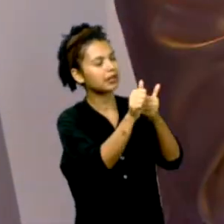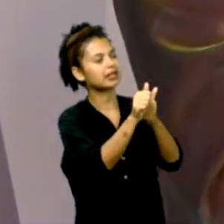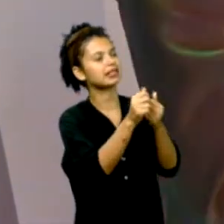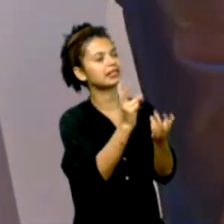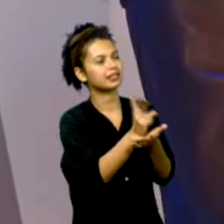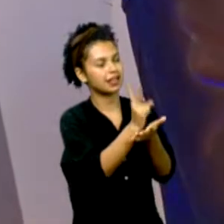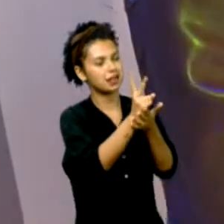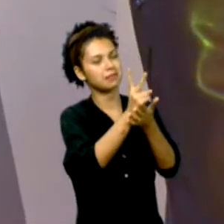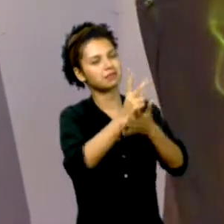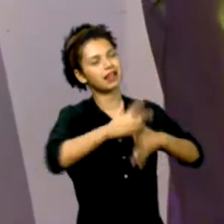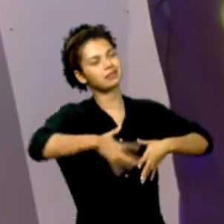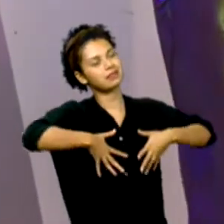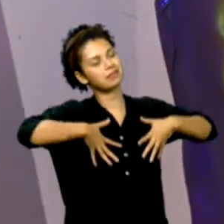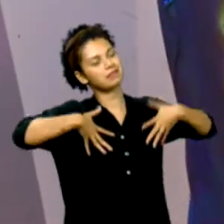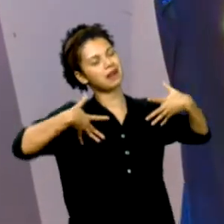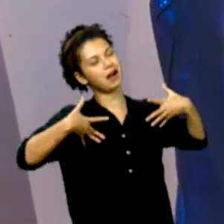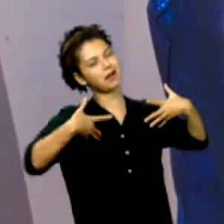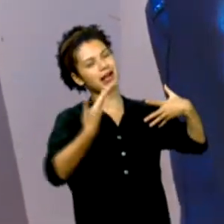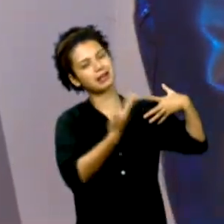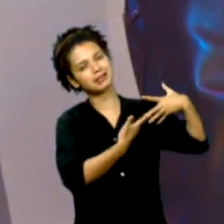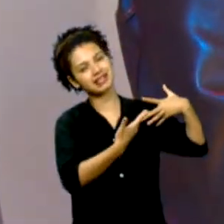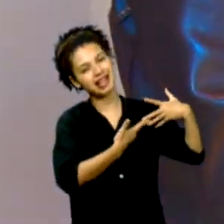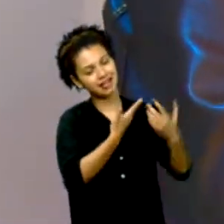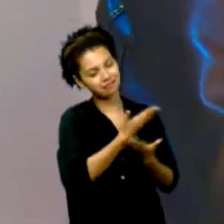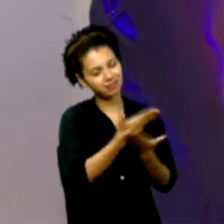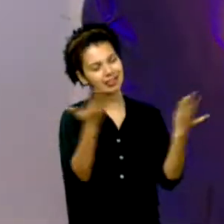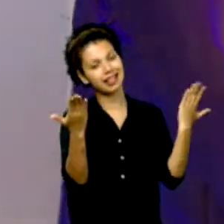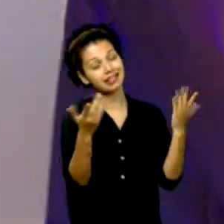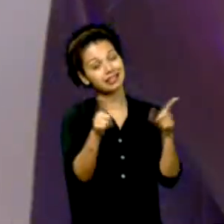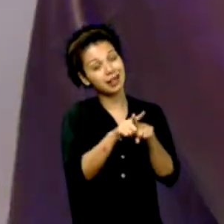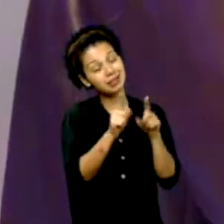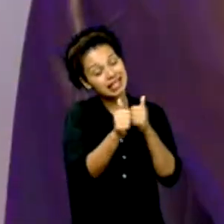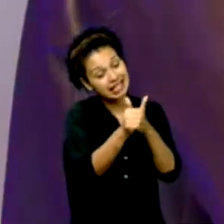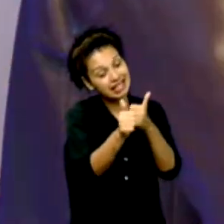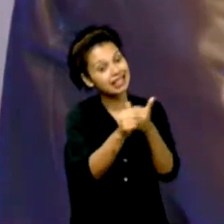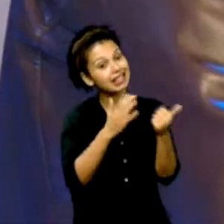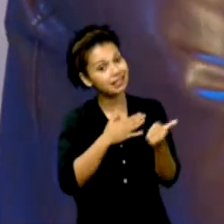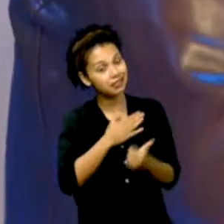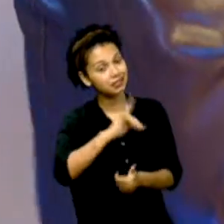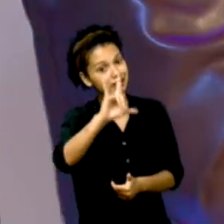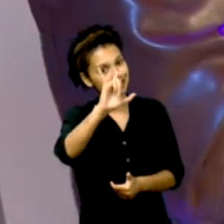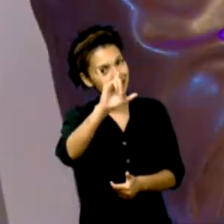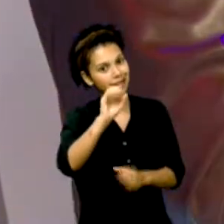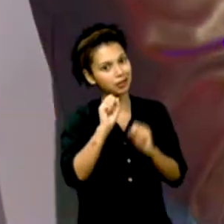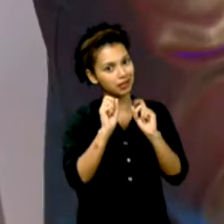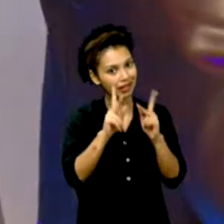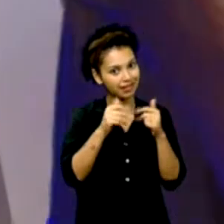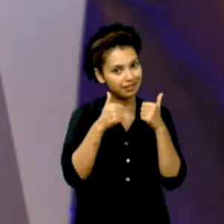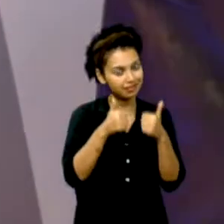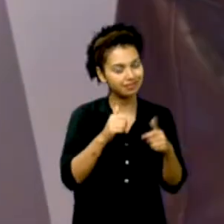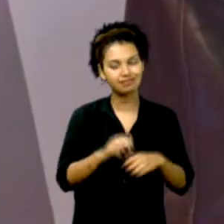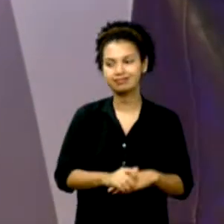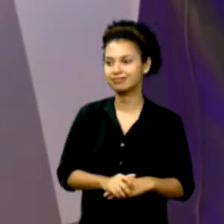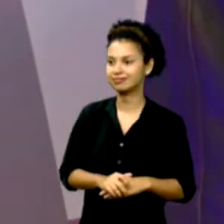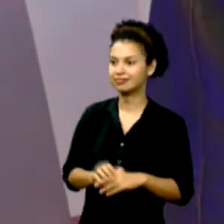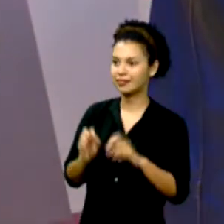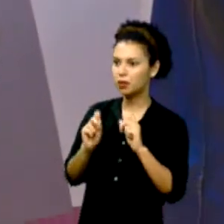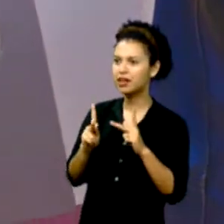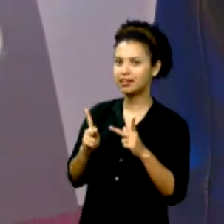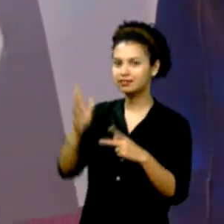ter a companhia de vocês, a amizade de vocês. E me sigam no Instagram, viu? Tá bom, querido. Olha. Essa eu